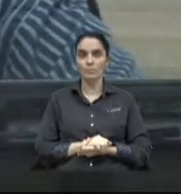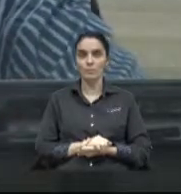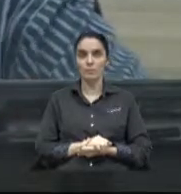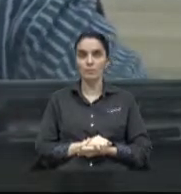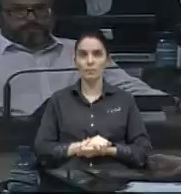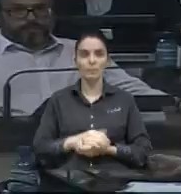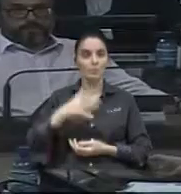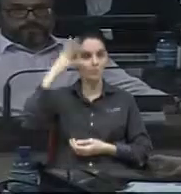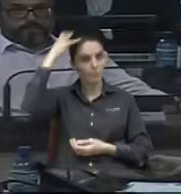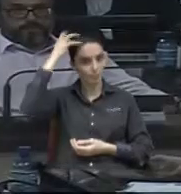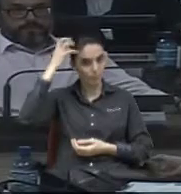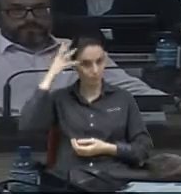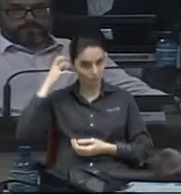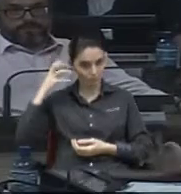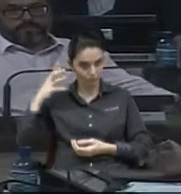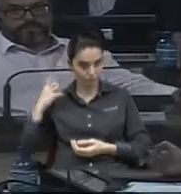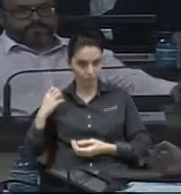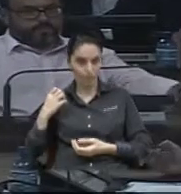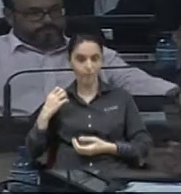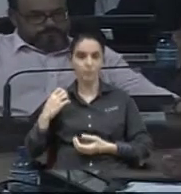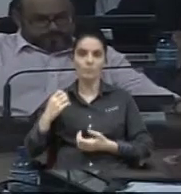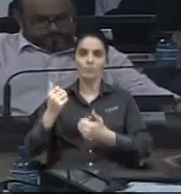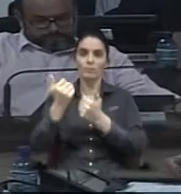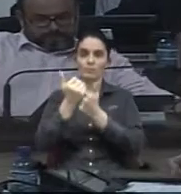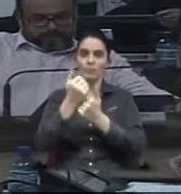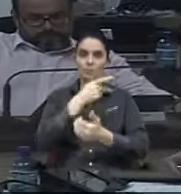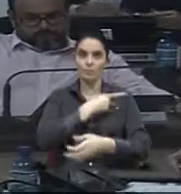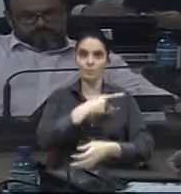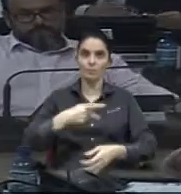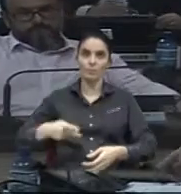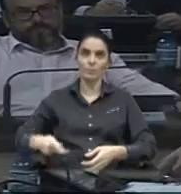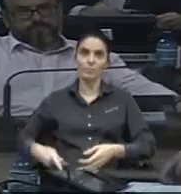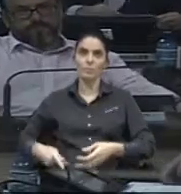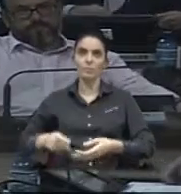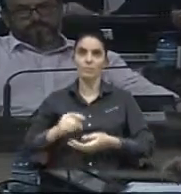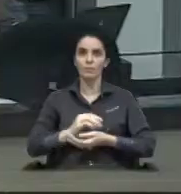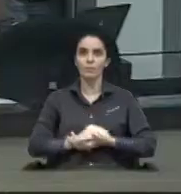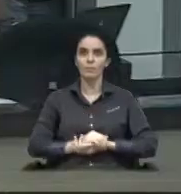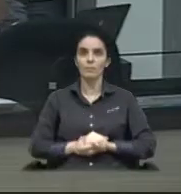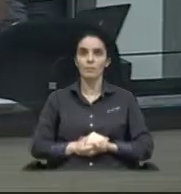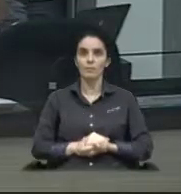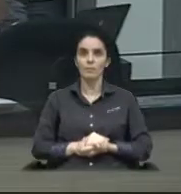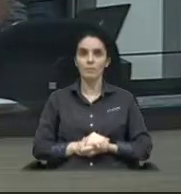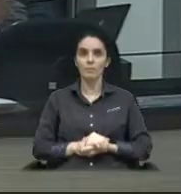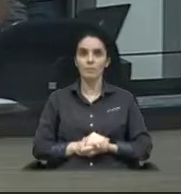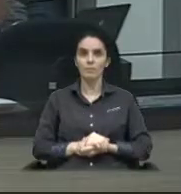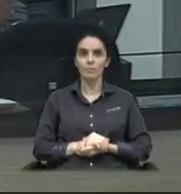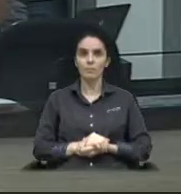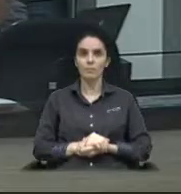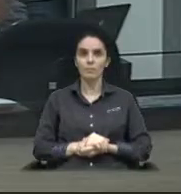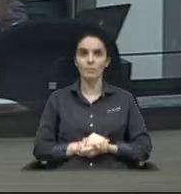Lu Bugo como vice-presidente. É que a Carolina será relatora especial.